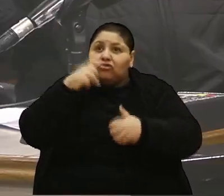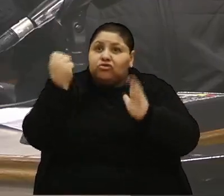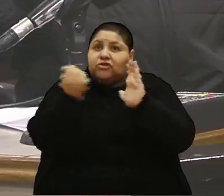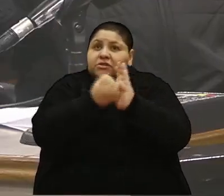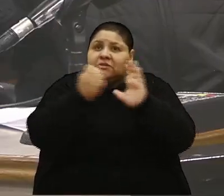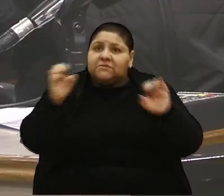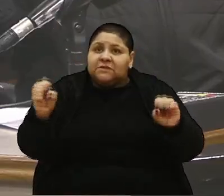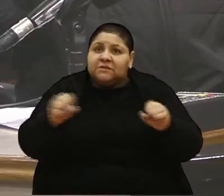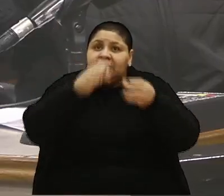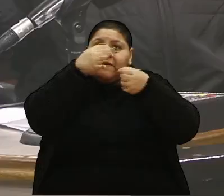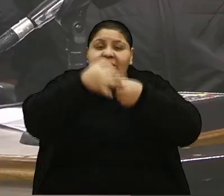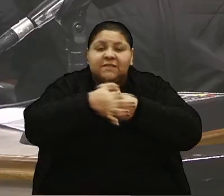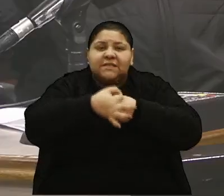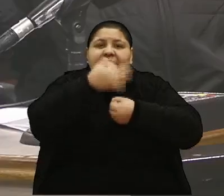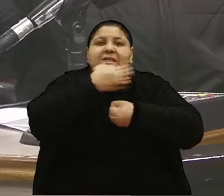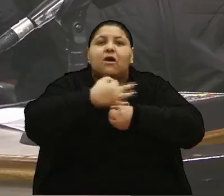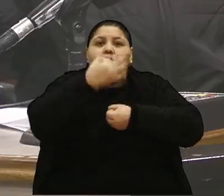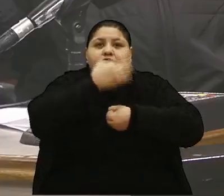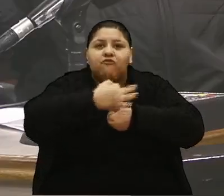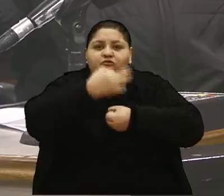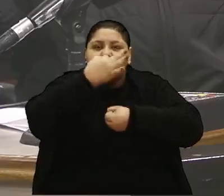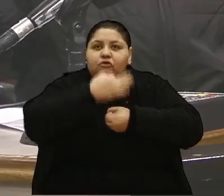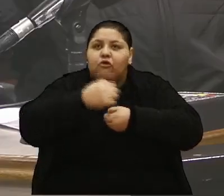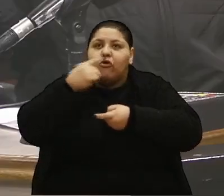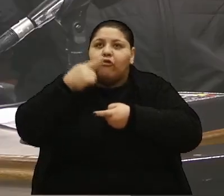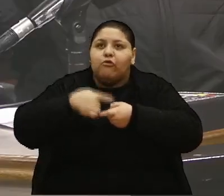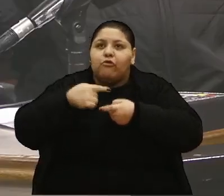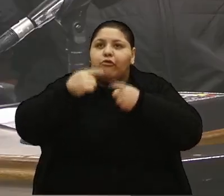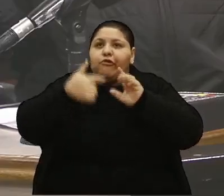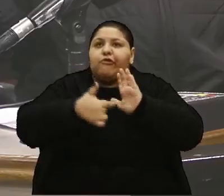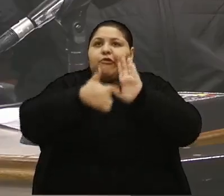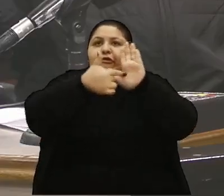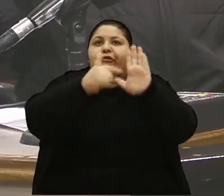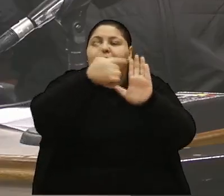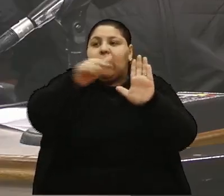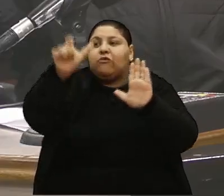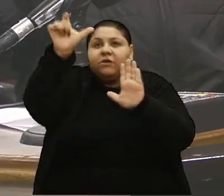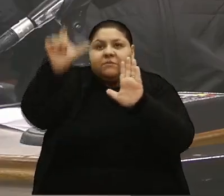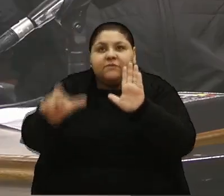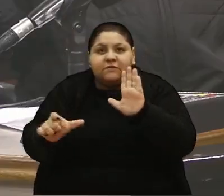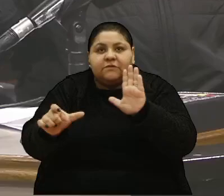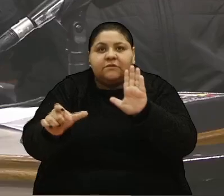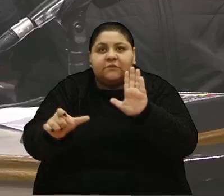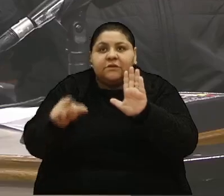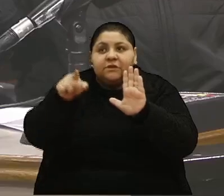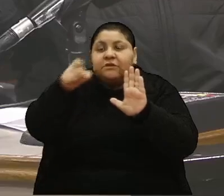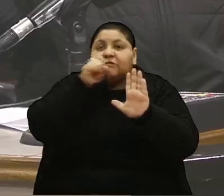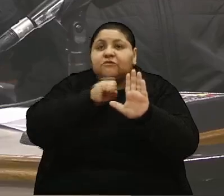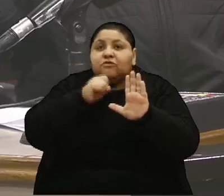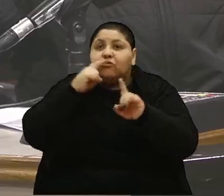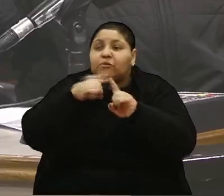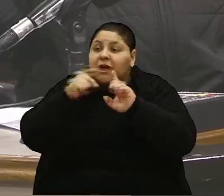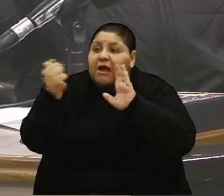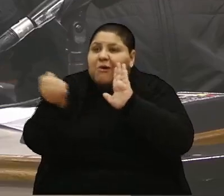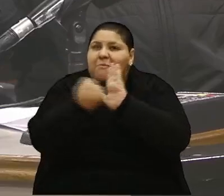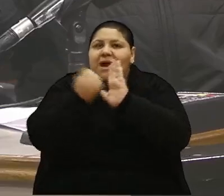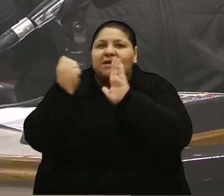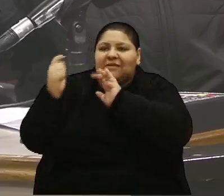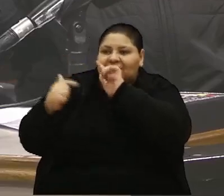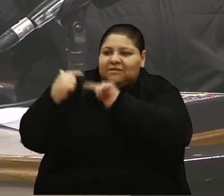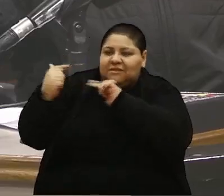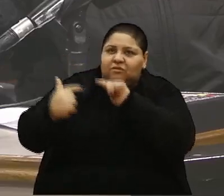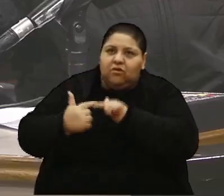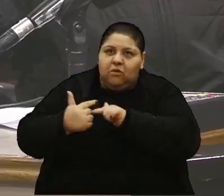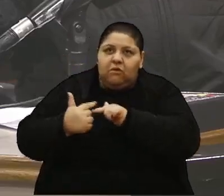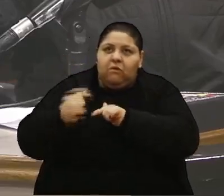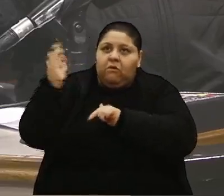da Uva. Por que ali não está uma outra pessoa e está aquele senhor? Porque é o símbolo da tradição.